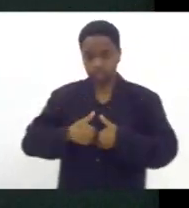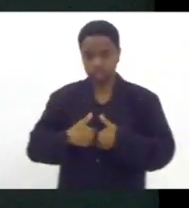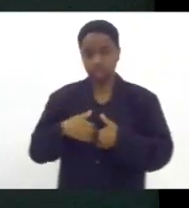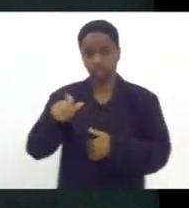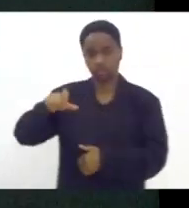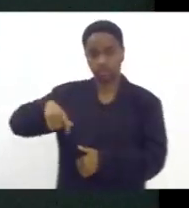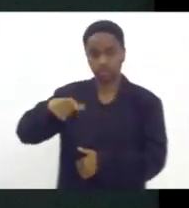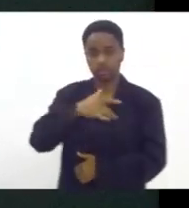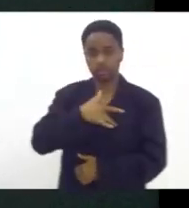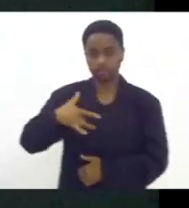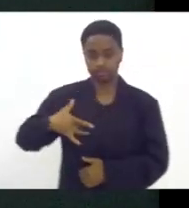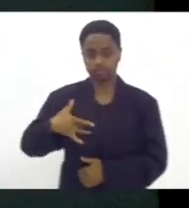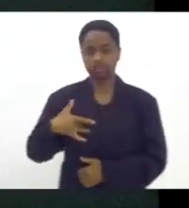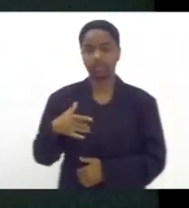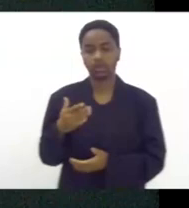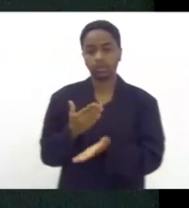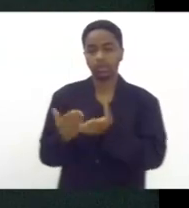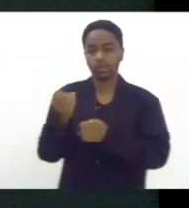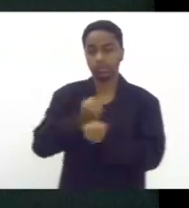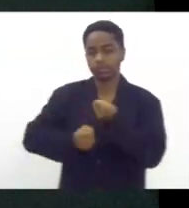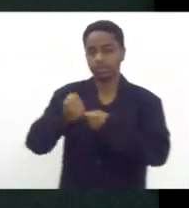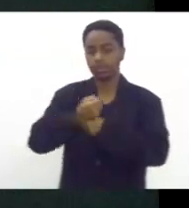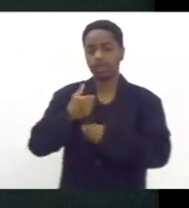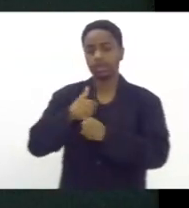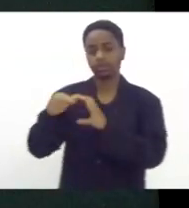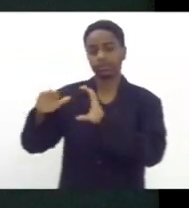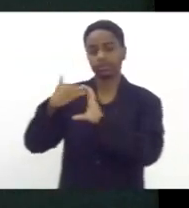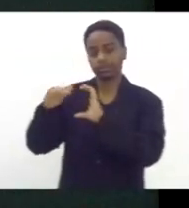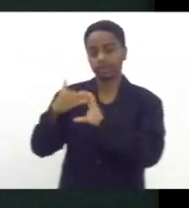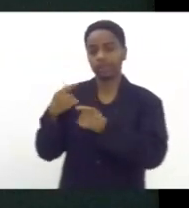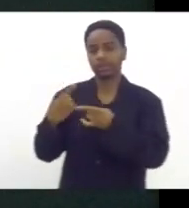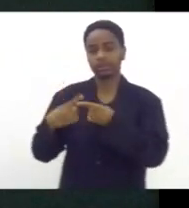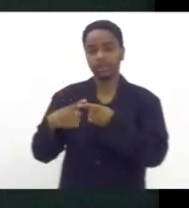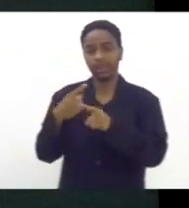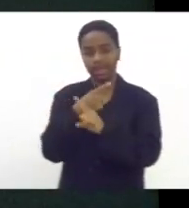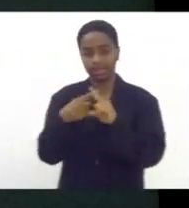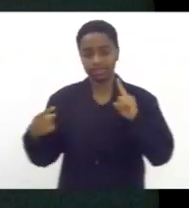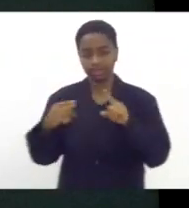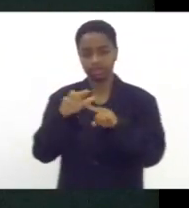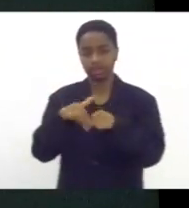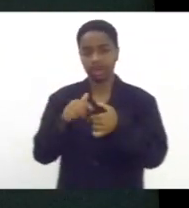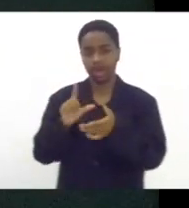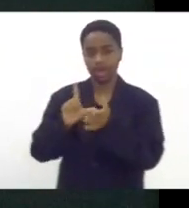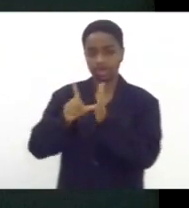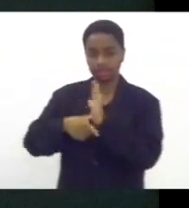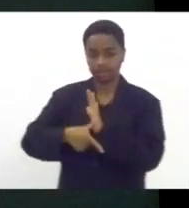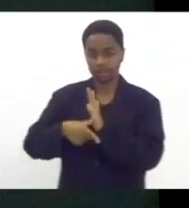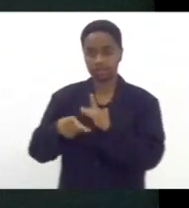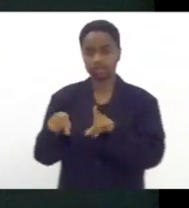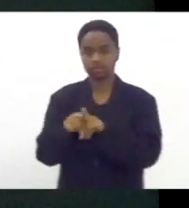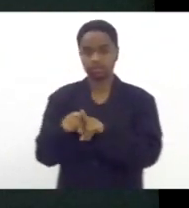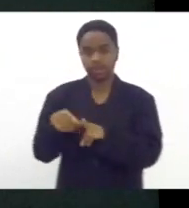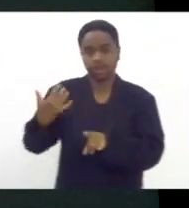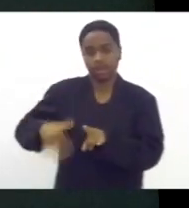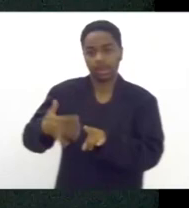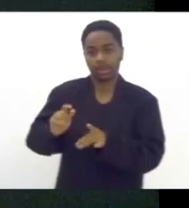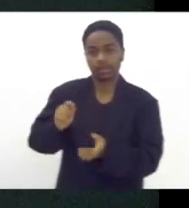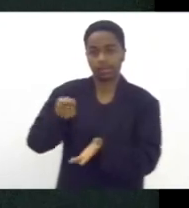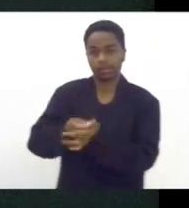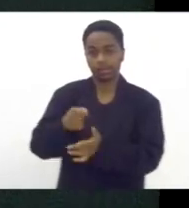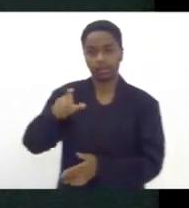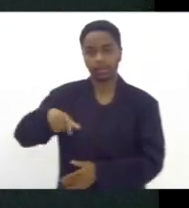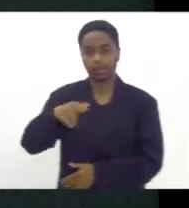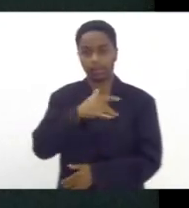e-mail informando que plano da minha filha ia ser cancelado devido a atraso e ao alto custo dela para o